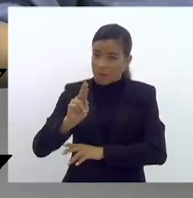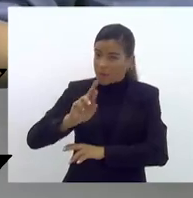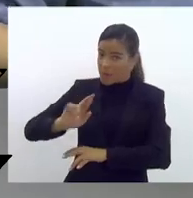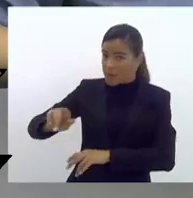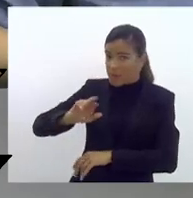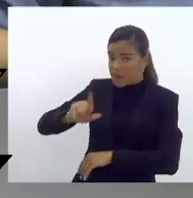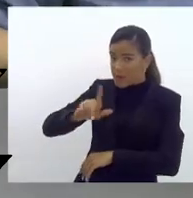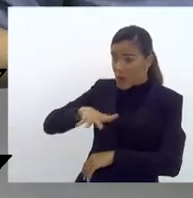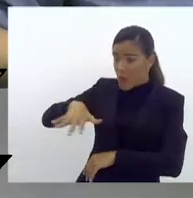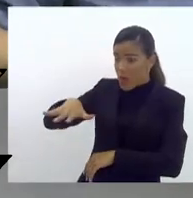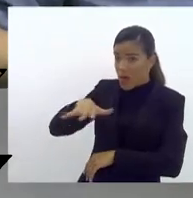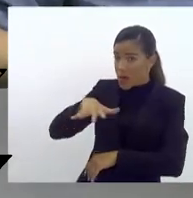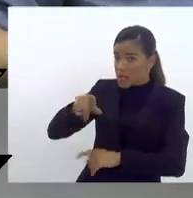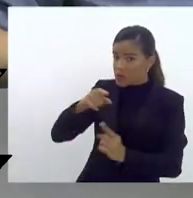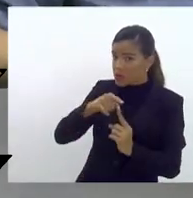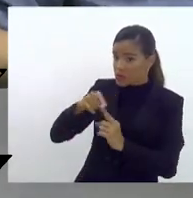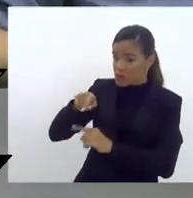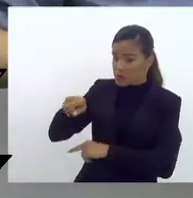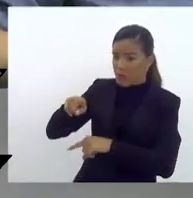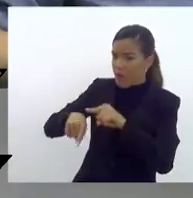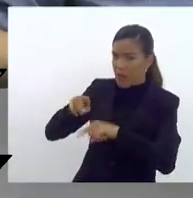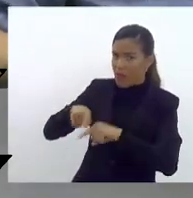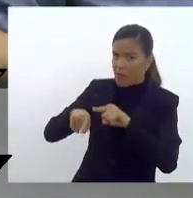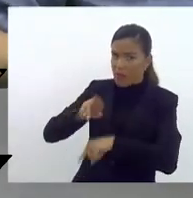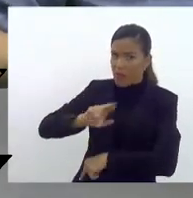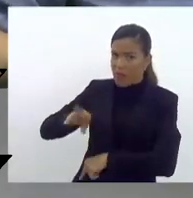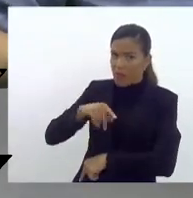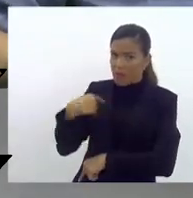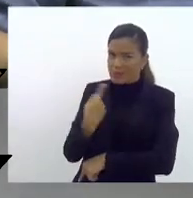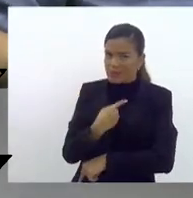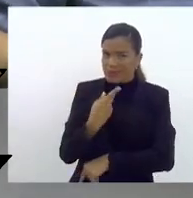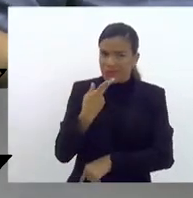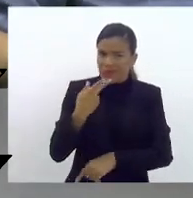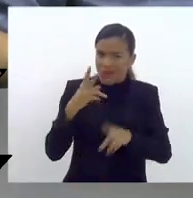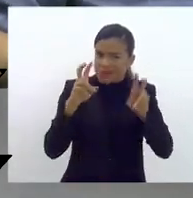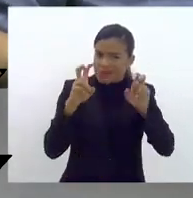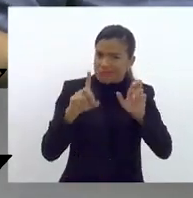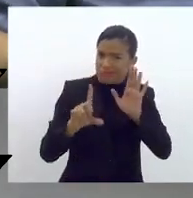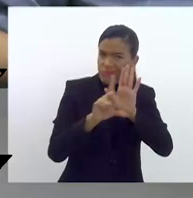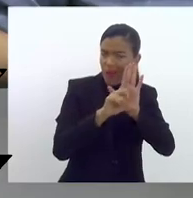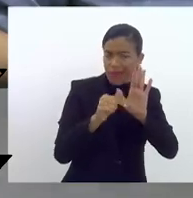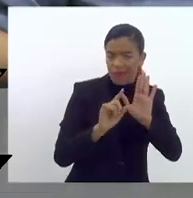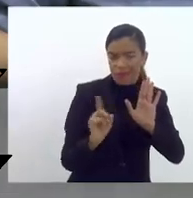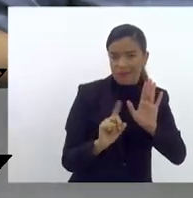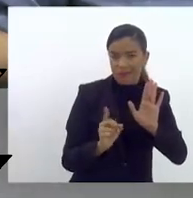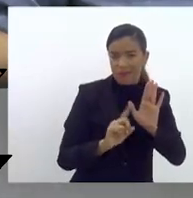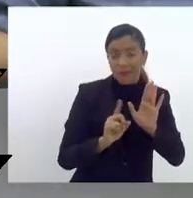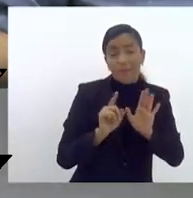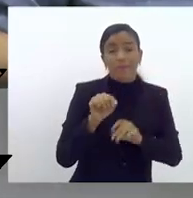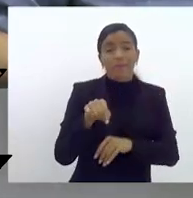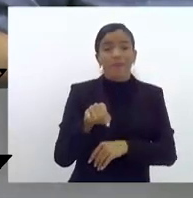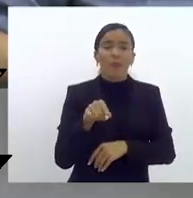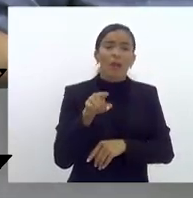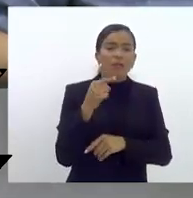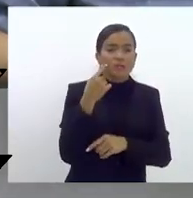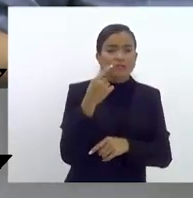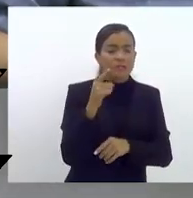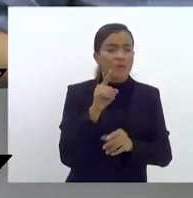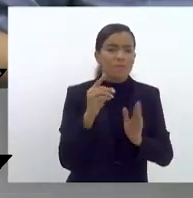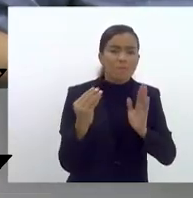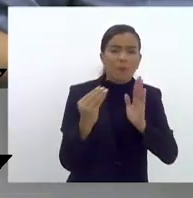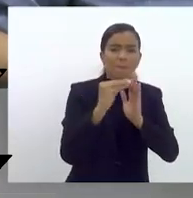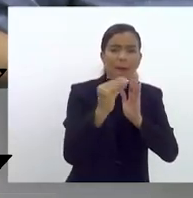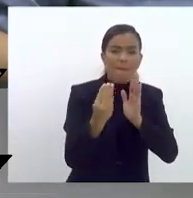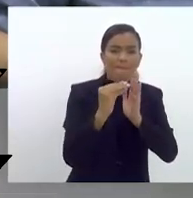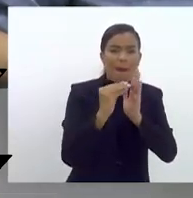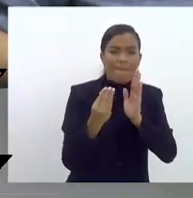era deste tipo de material que a gente estava se referindo Então essas observações que eu